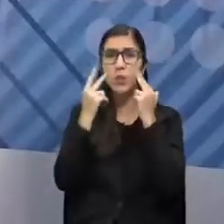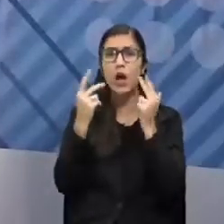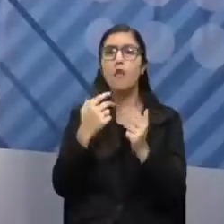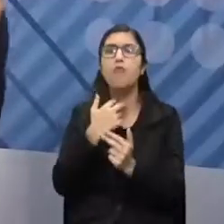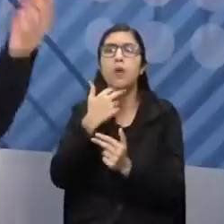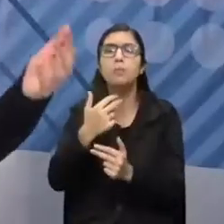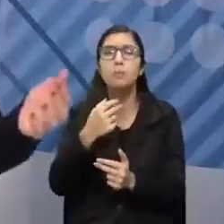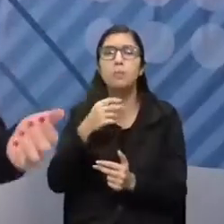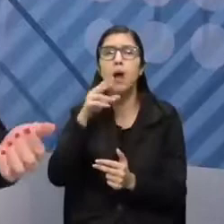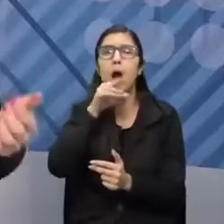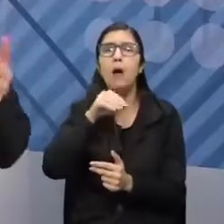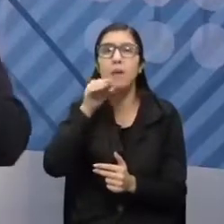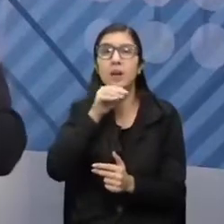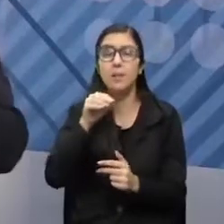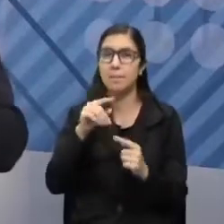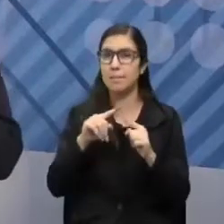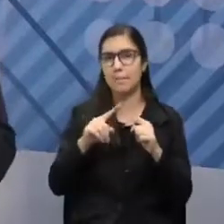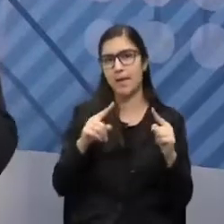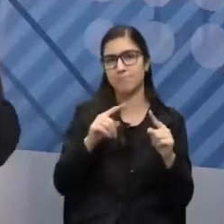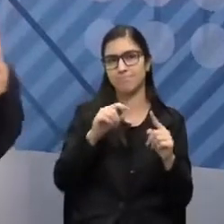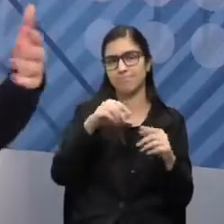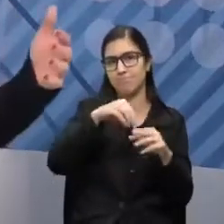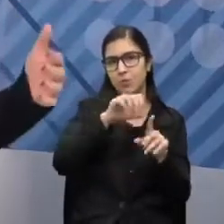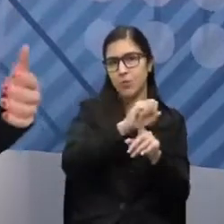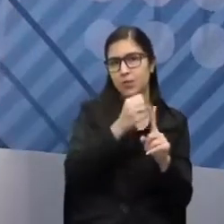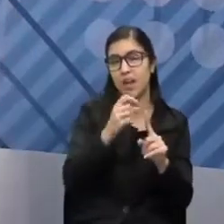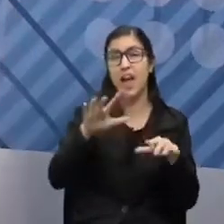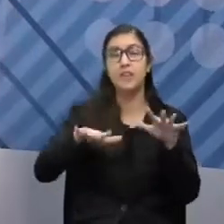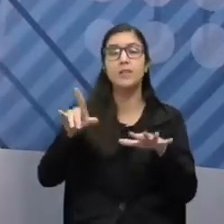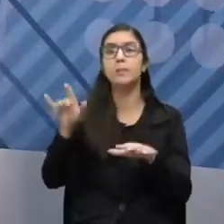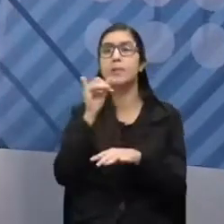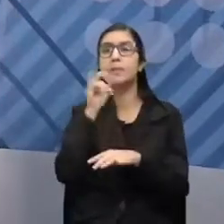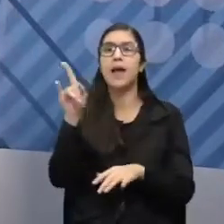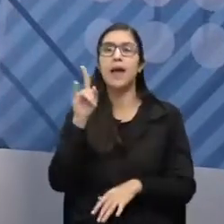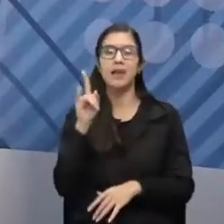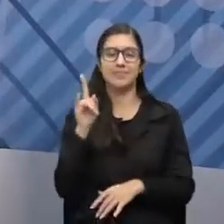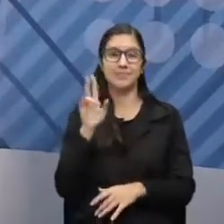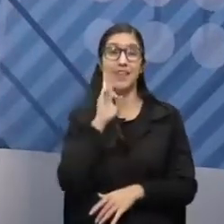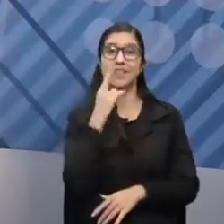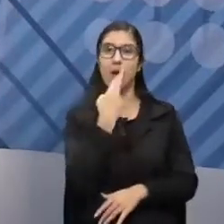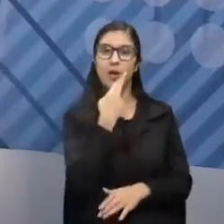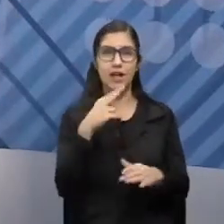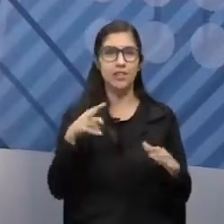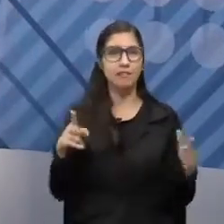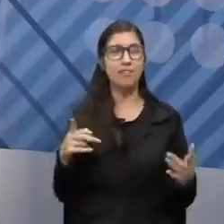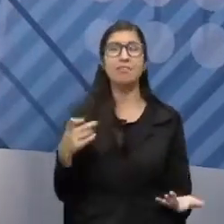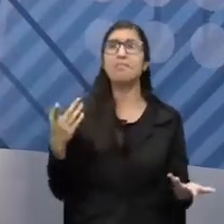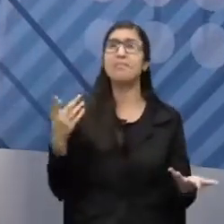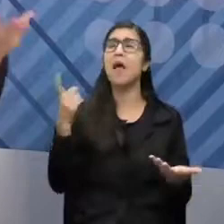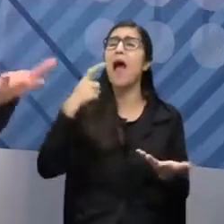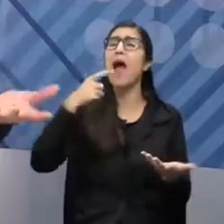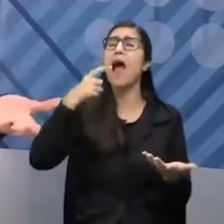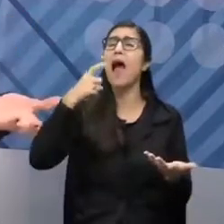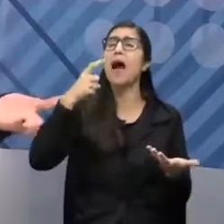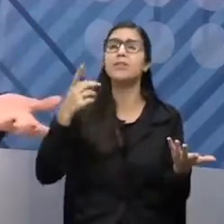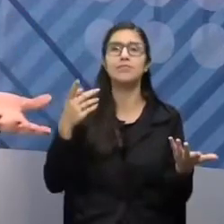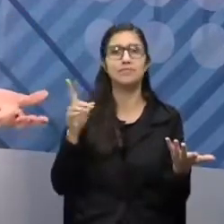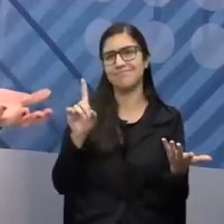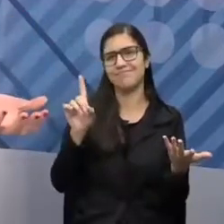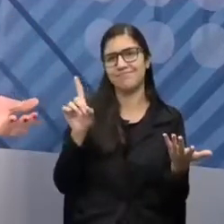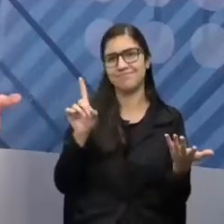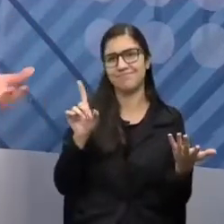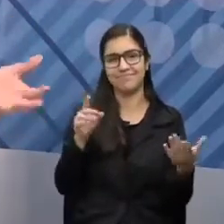né? Porém, socialmente inadequado ainda, porque ela pode estar num restaurante, ele sente cheirinho de comida e começa, não é